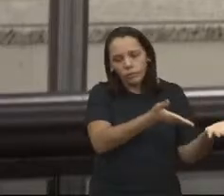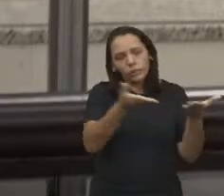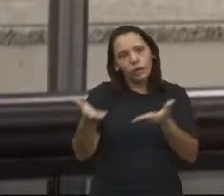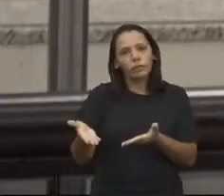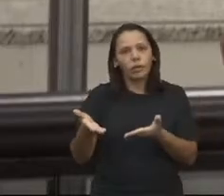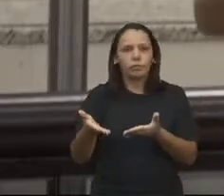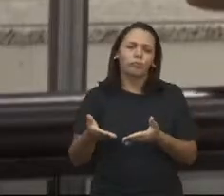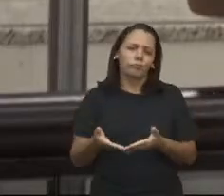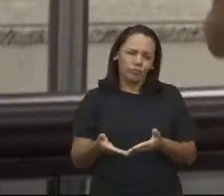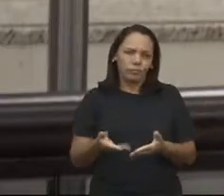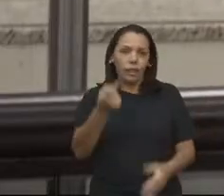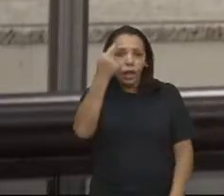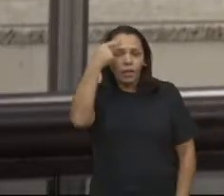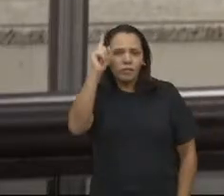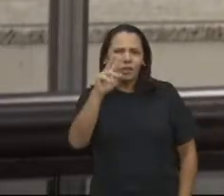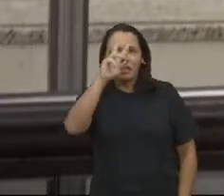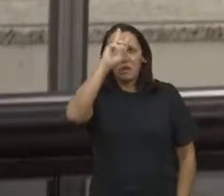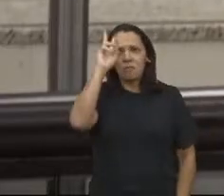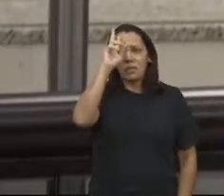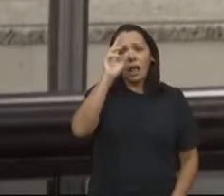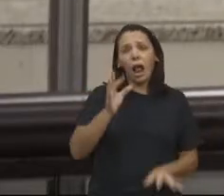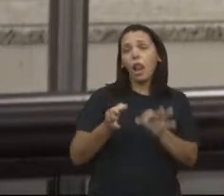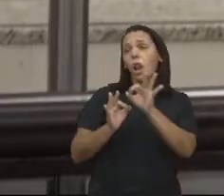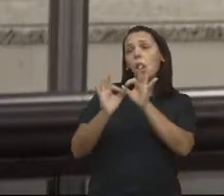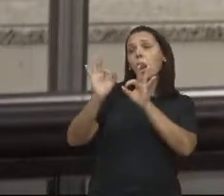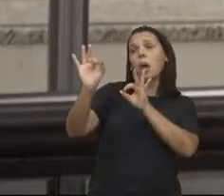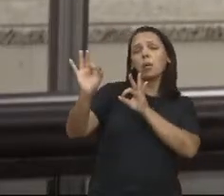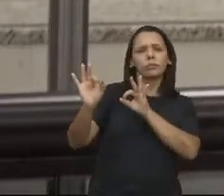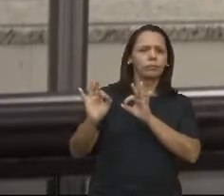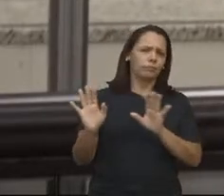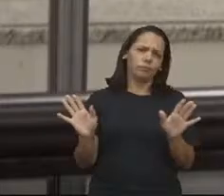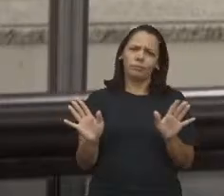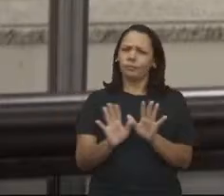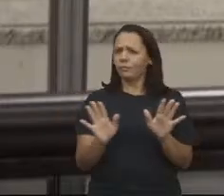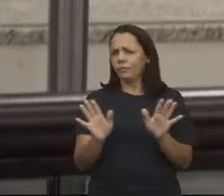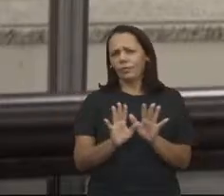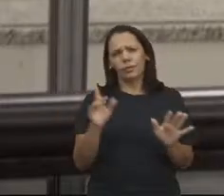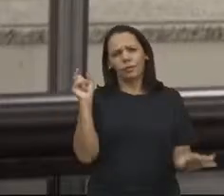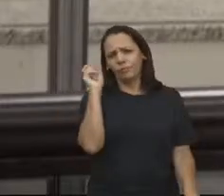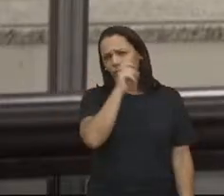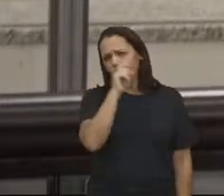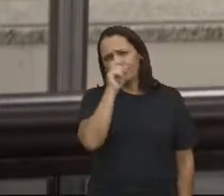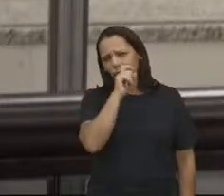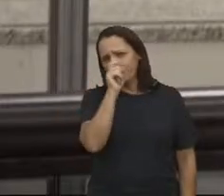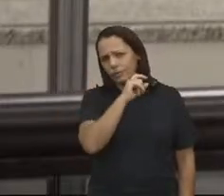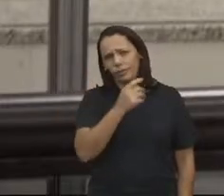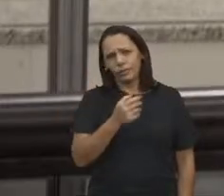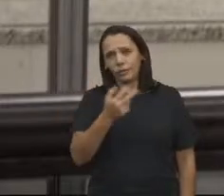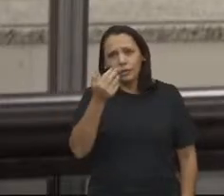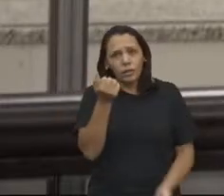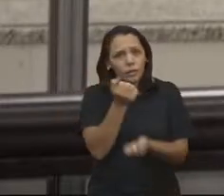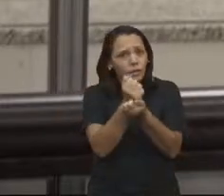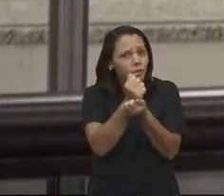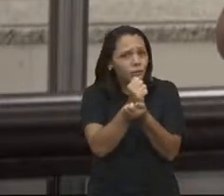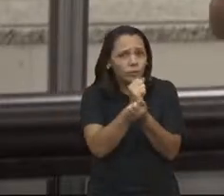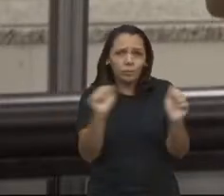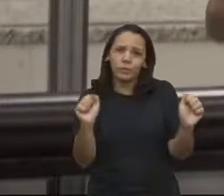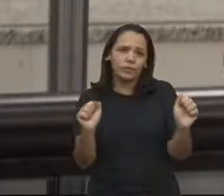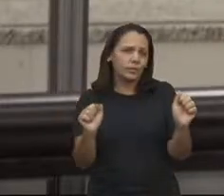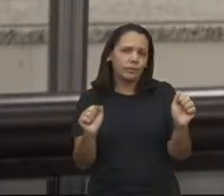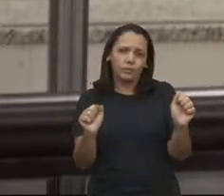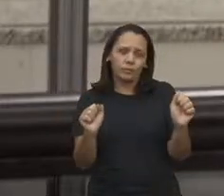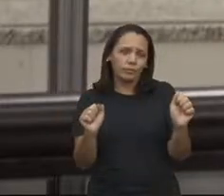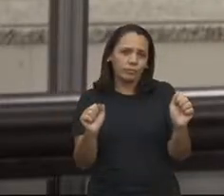Inventa-se uma história que se leva para longe, mas não é. Não se leva para longe. Não tem como, não é viável. No bolso de